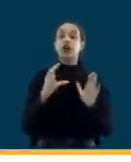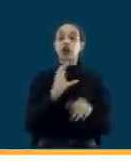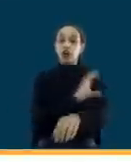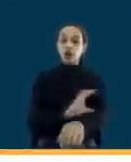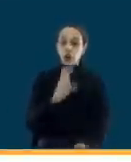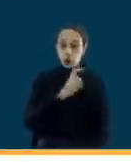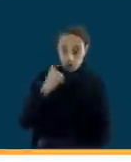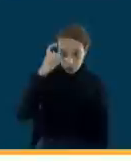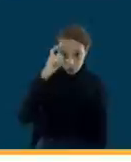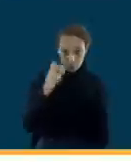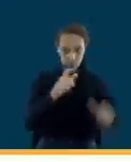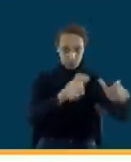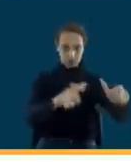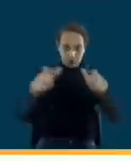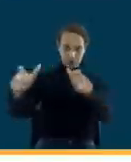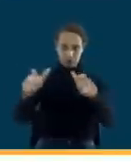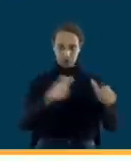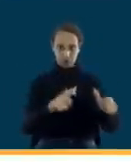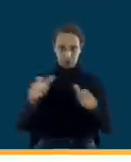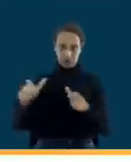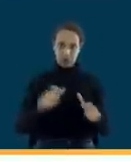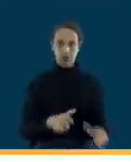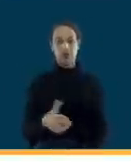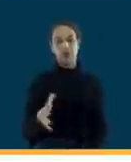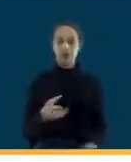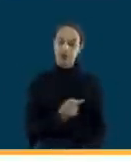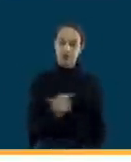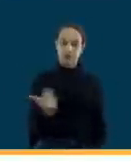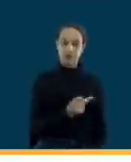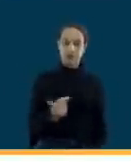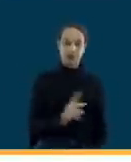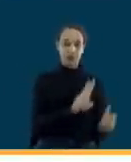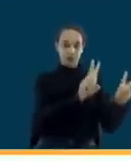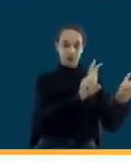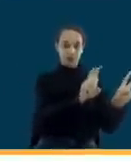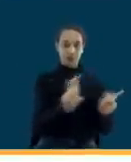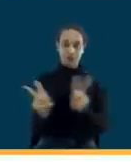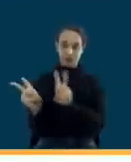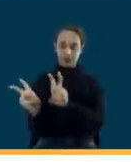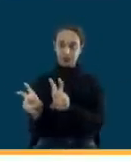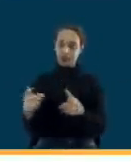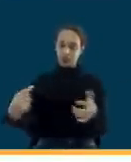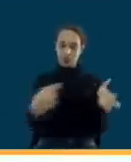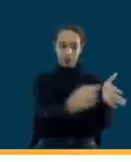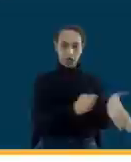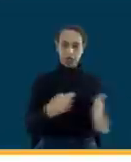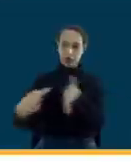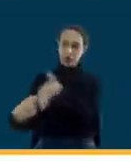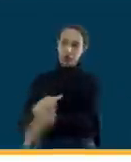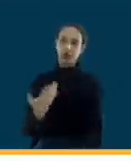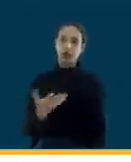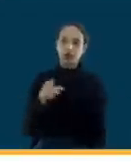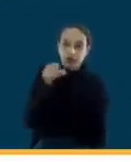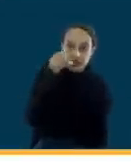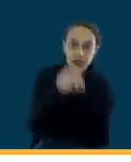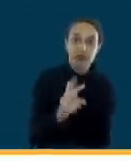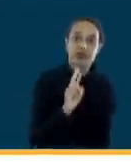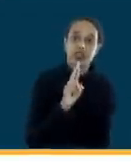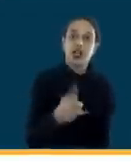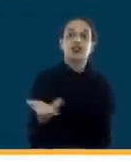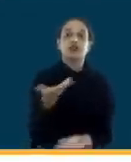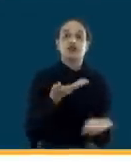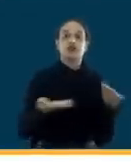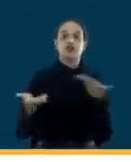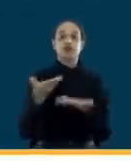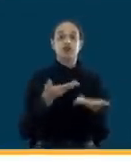Porque, na verdade, foram os dois universos que foram trazidos aqui e que eu queria colocar para dialogar com o senhor, com a